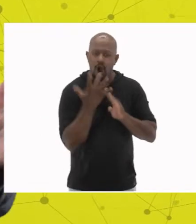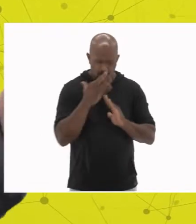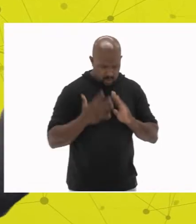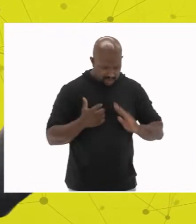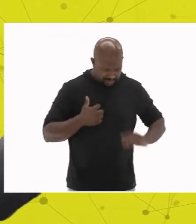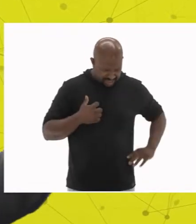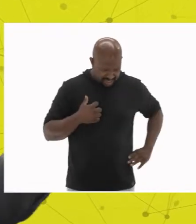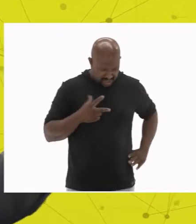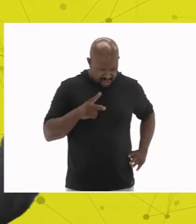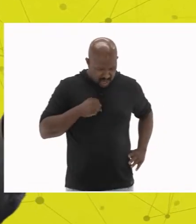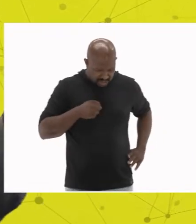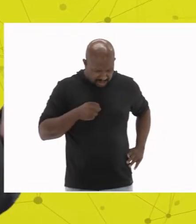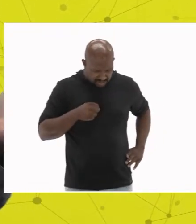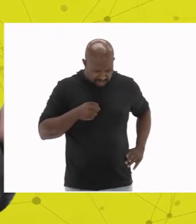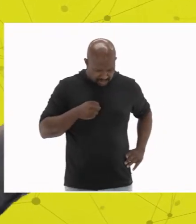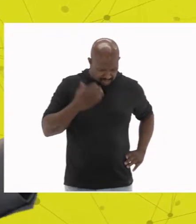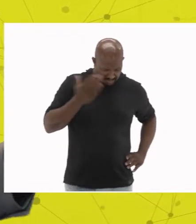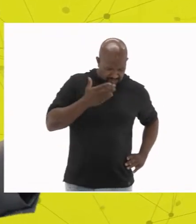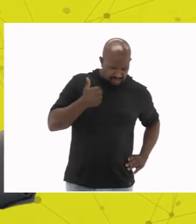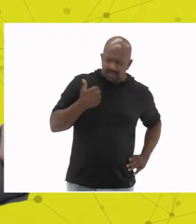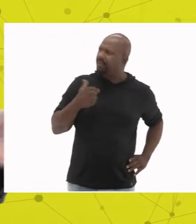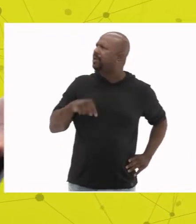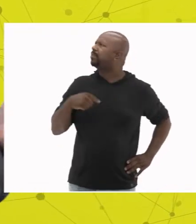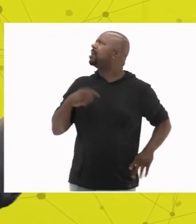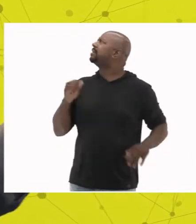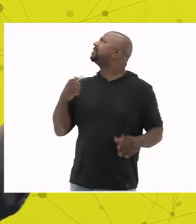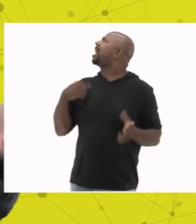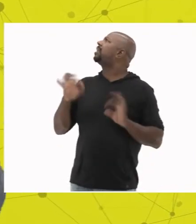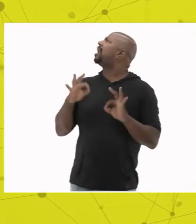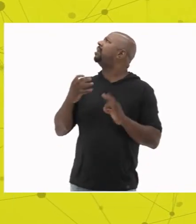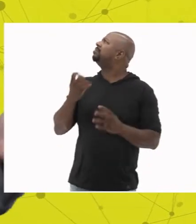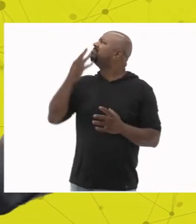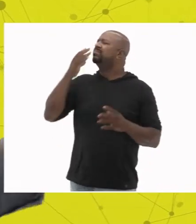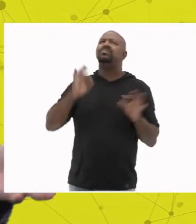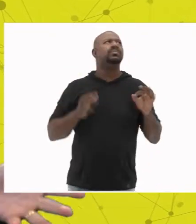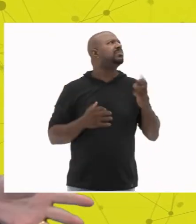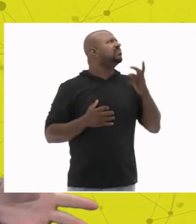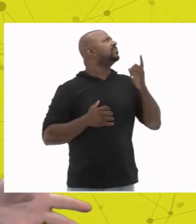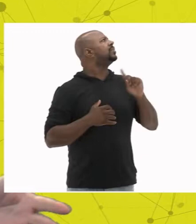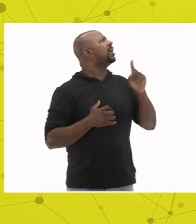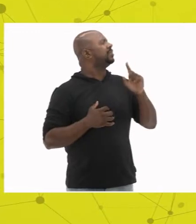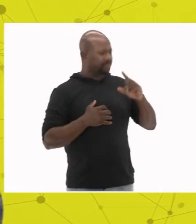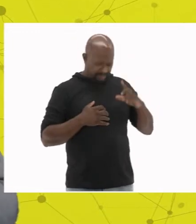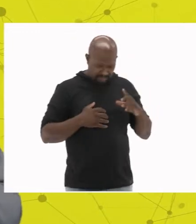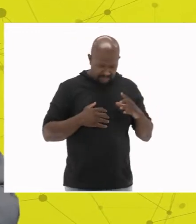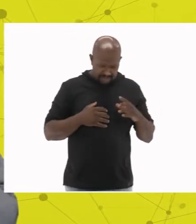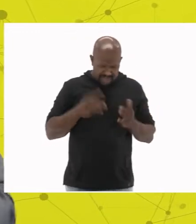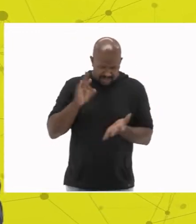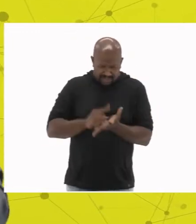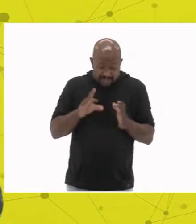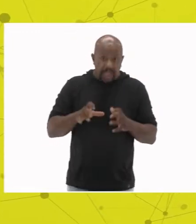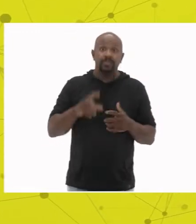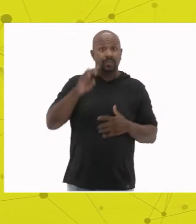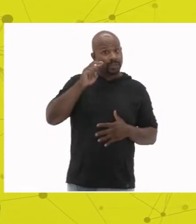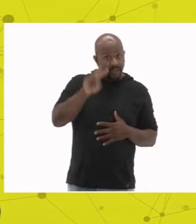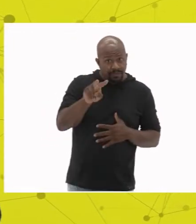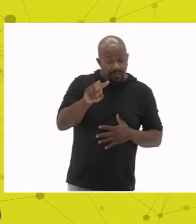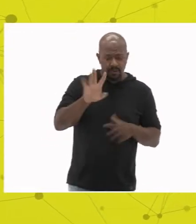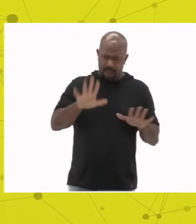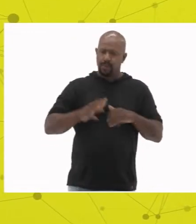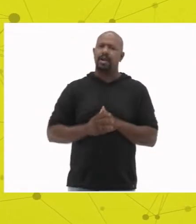pensar, mas que coisa estranha, eu não estou vendo nada aqui na minha sala, não estou sentindo cheiro de fumaça. Será verdade? Você